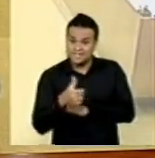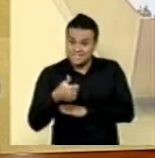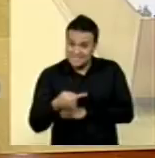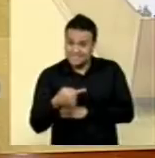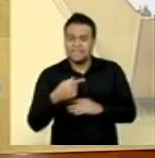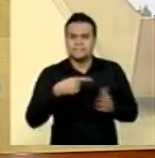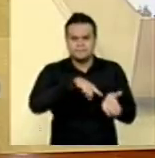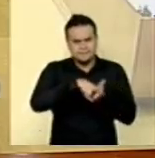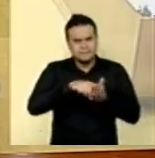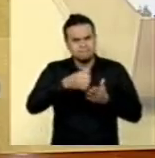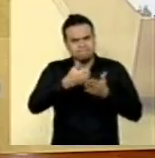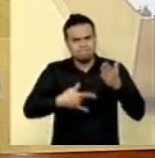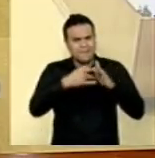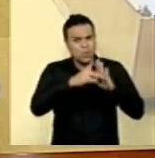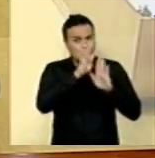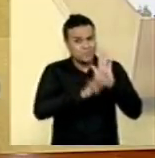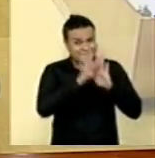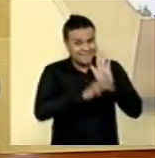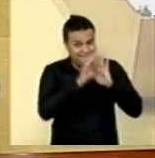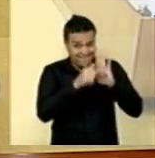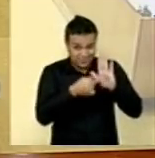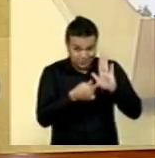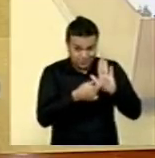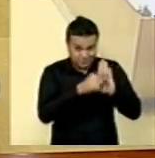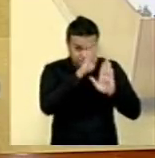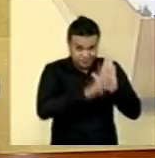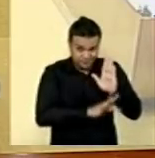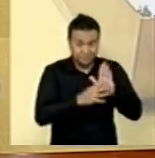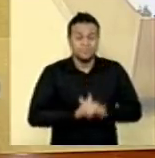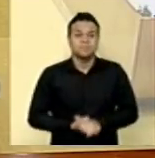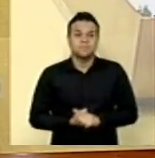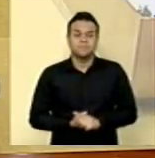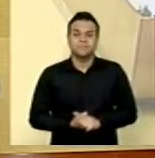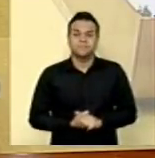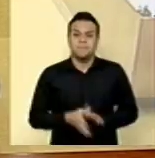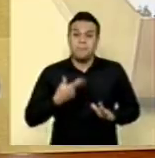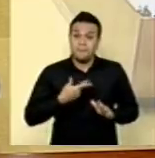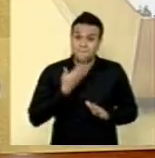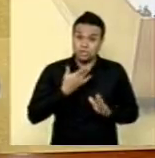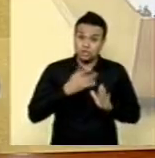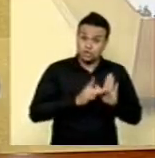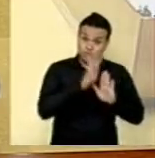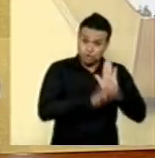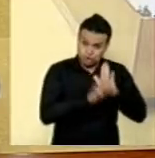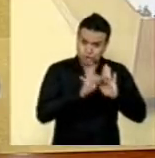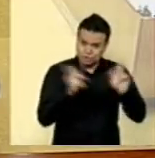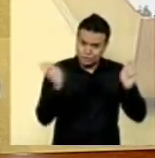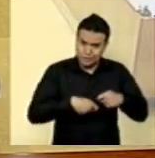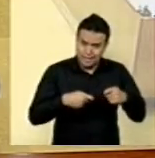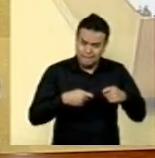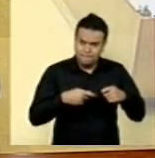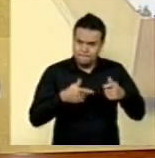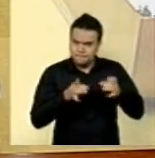uma tese segundo a qual a licença para processar o governador